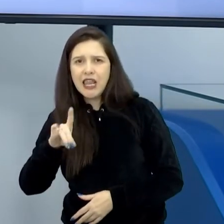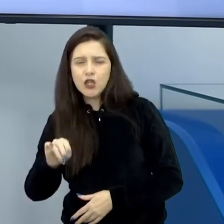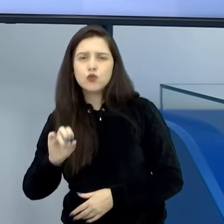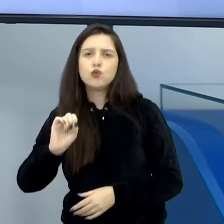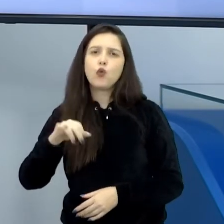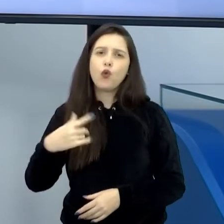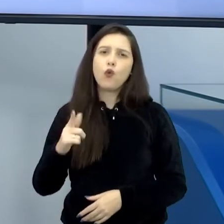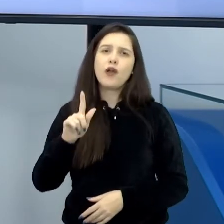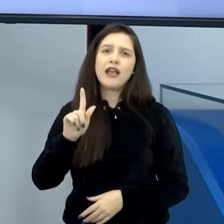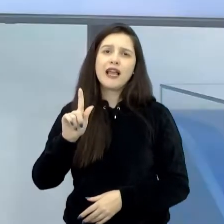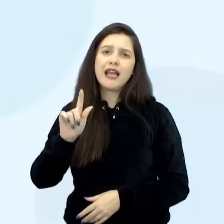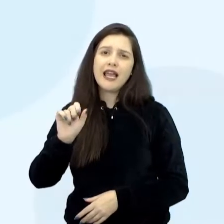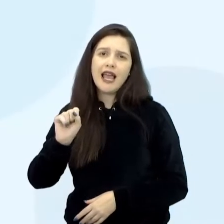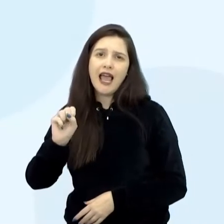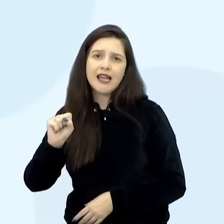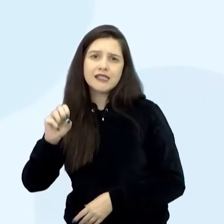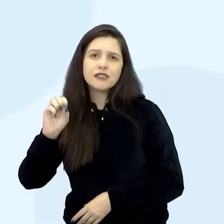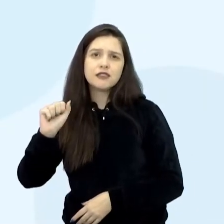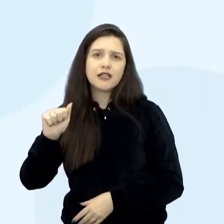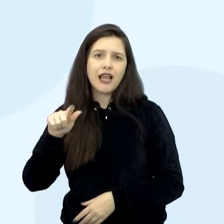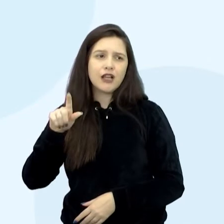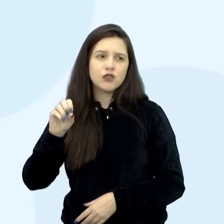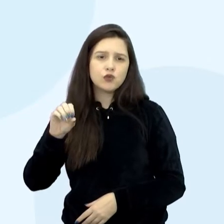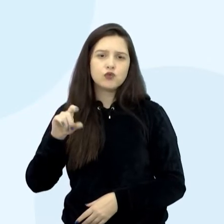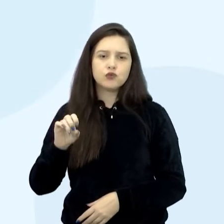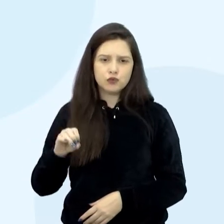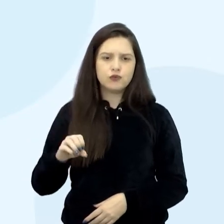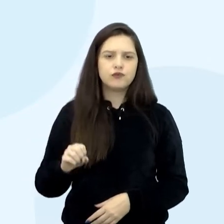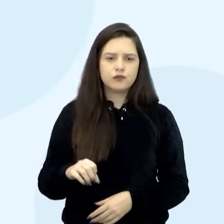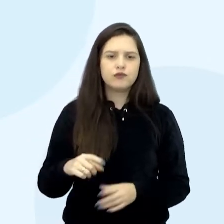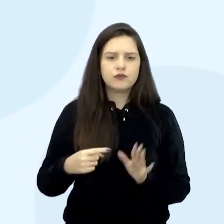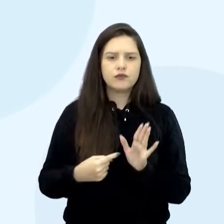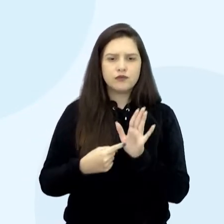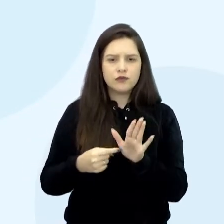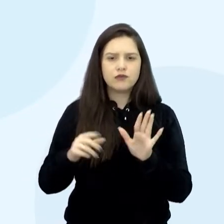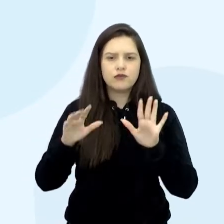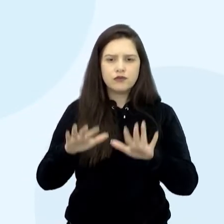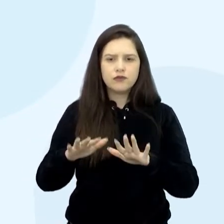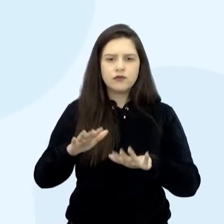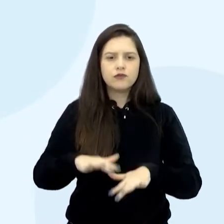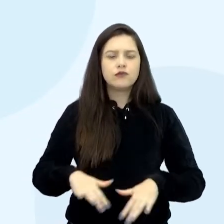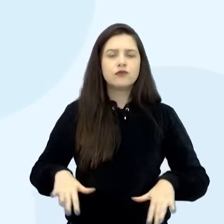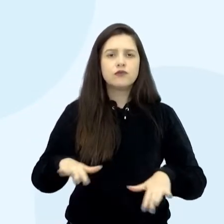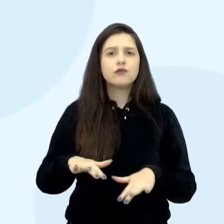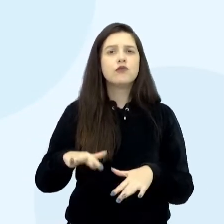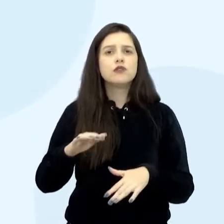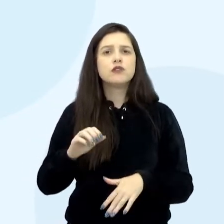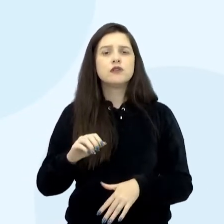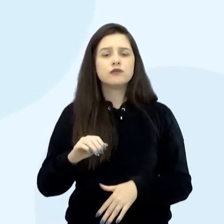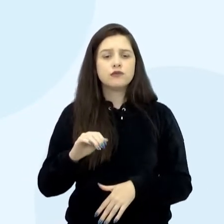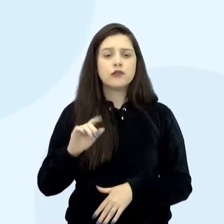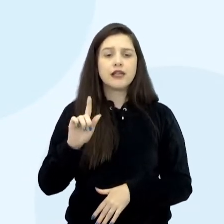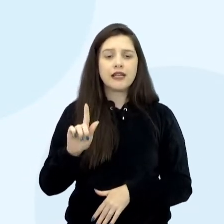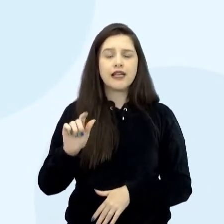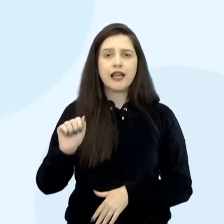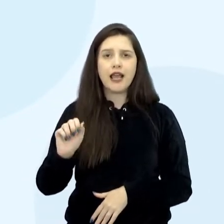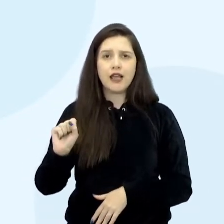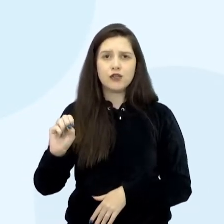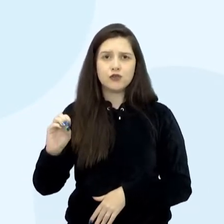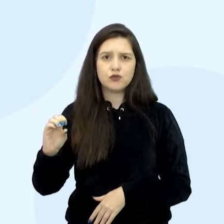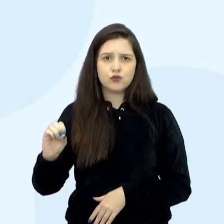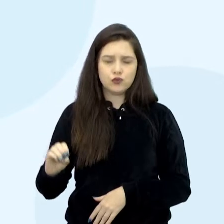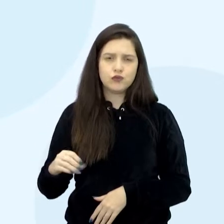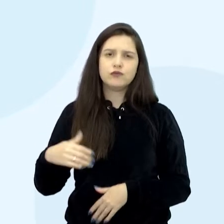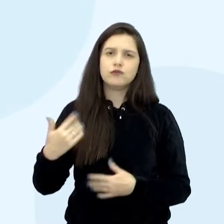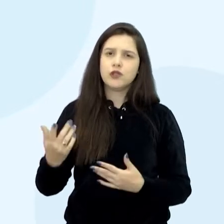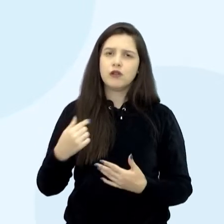certo? Constante Kp em função da pressão, só escreveremos produtos no estado gasoso. Não